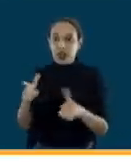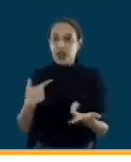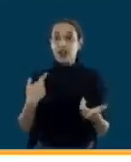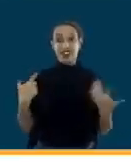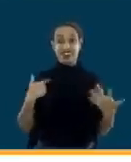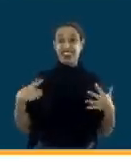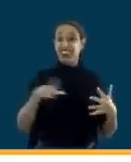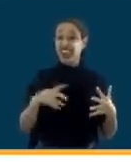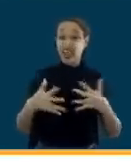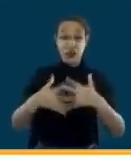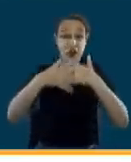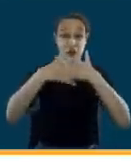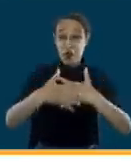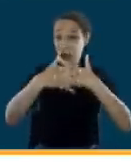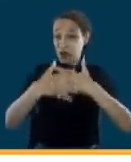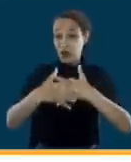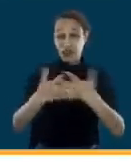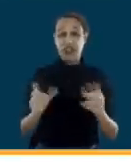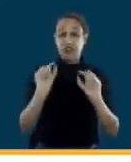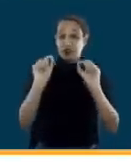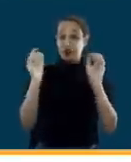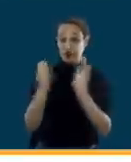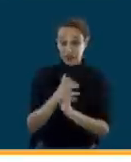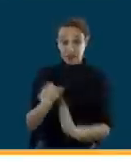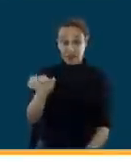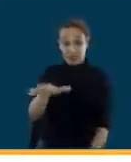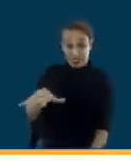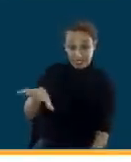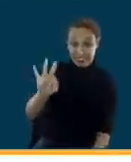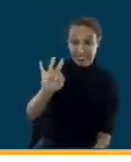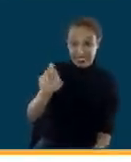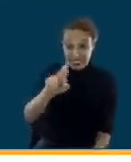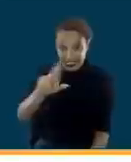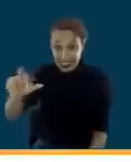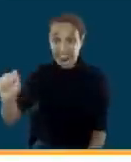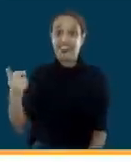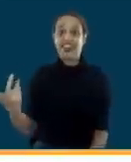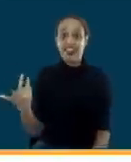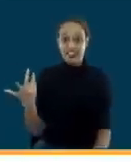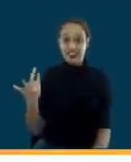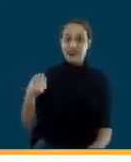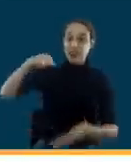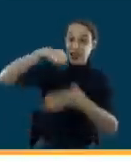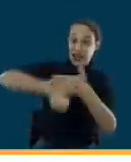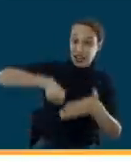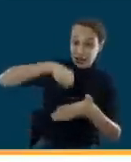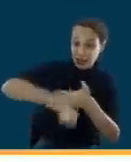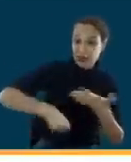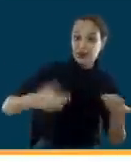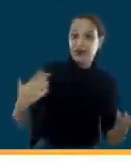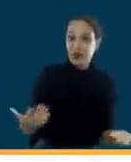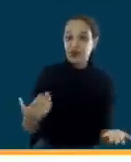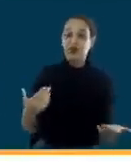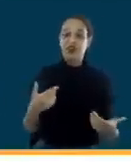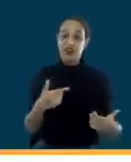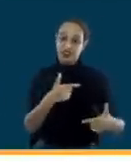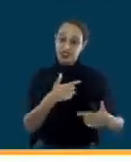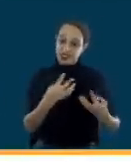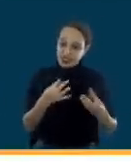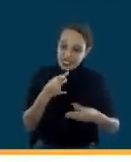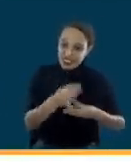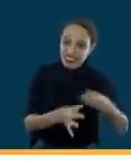pela luta de terras, extremos conflitos pela luta da salvaguarda de tradições,